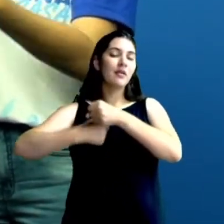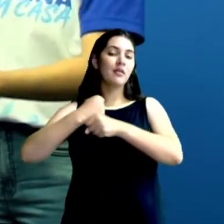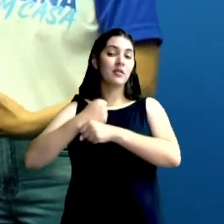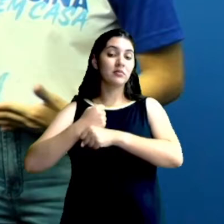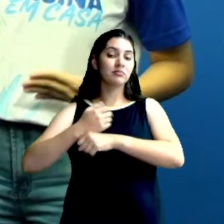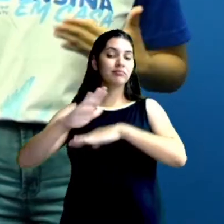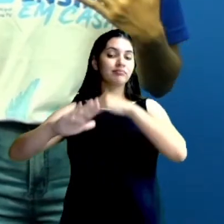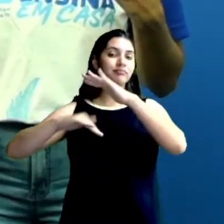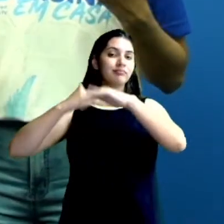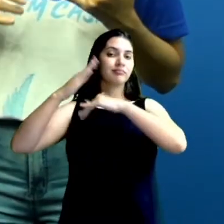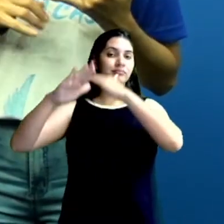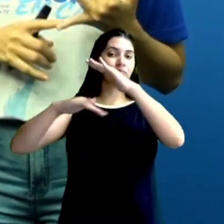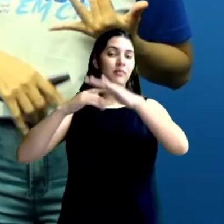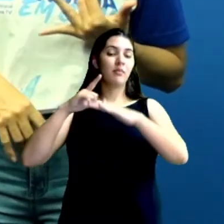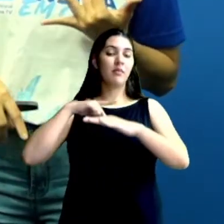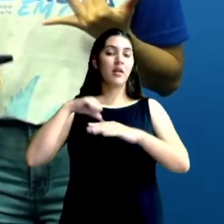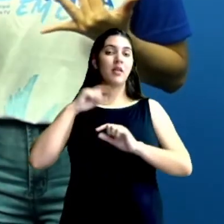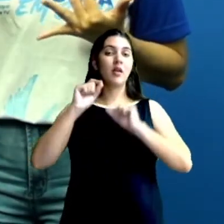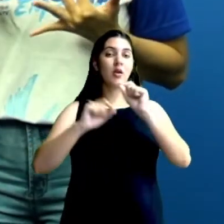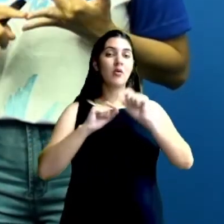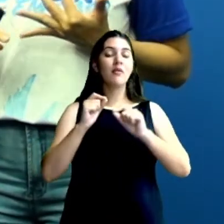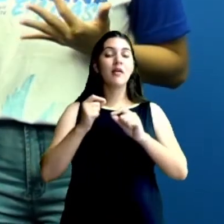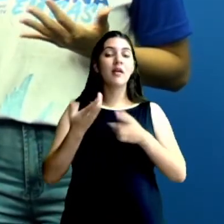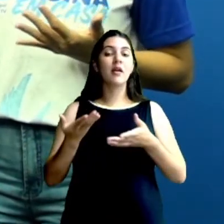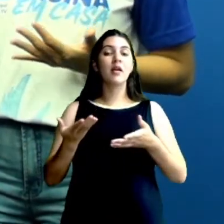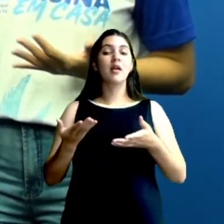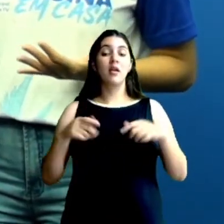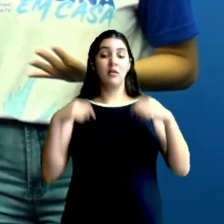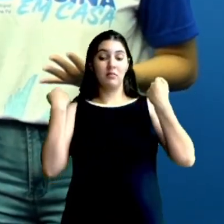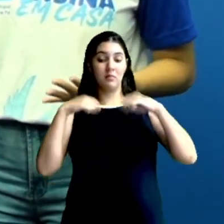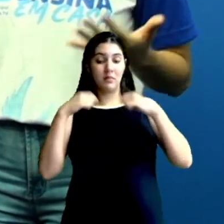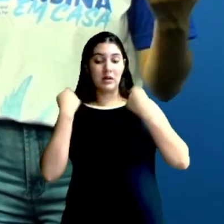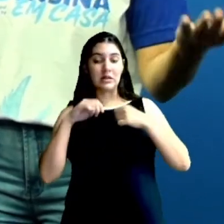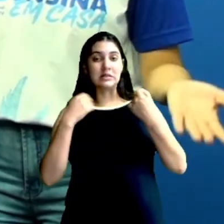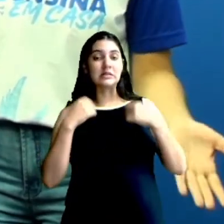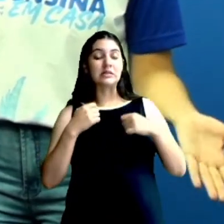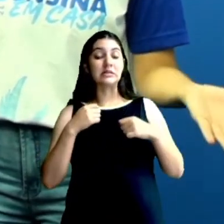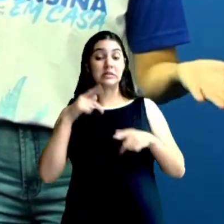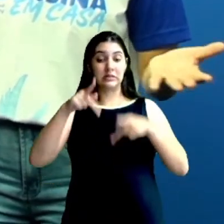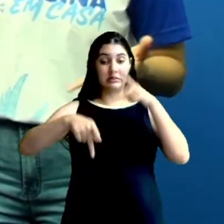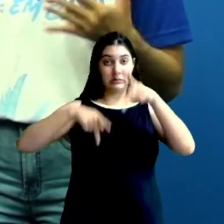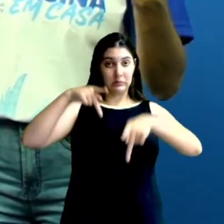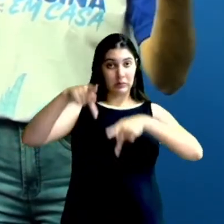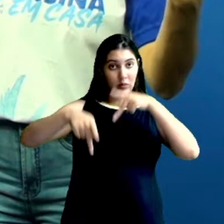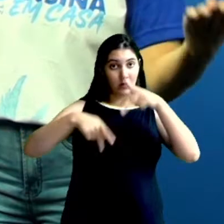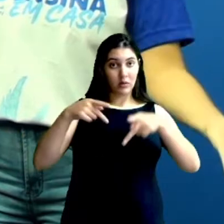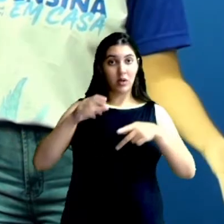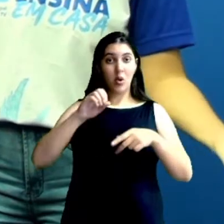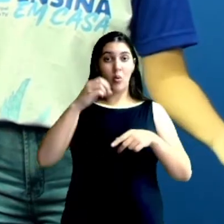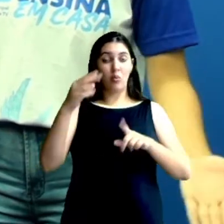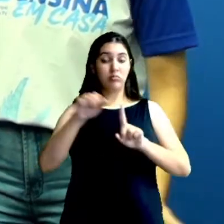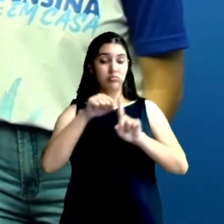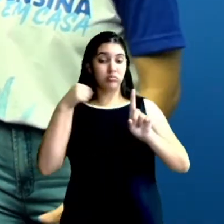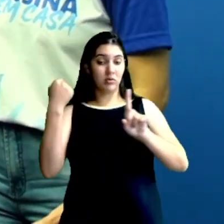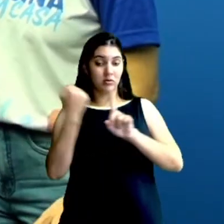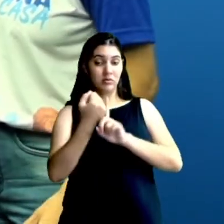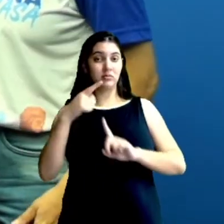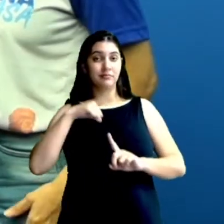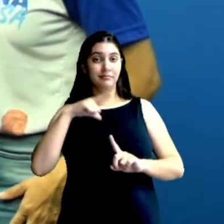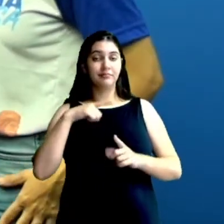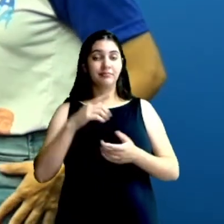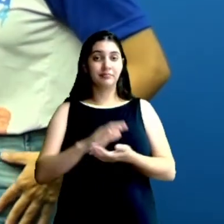evoluindo também para atender às necessidades e os anseios a que a população ou que a sociedade